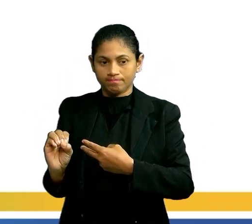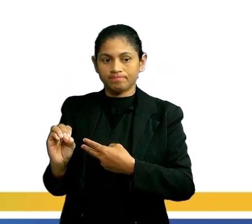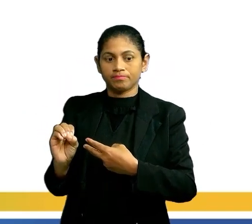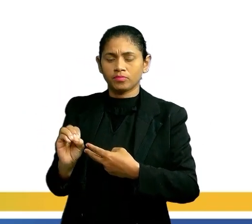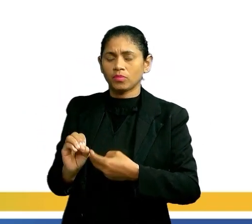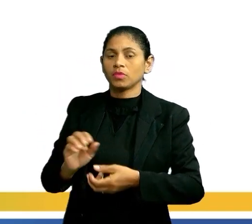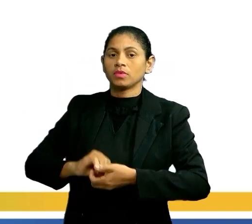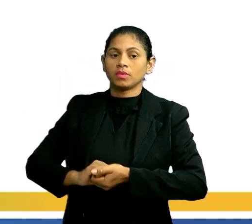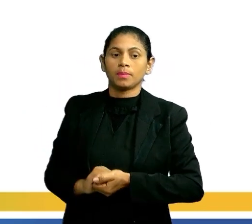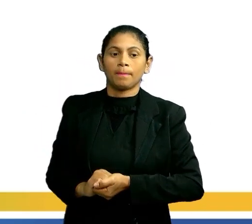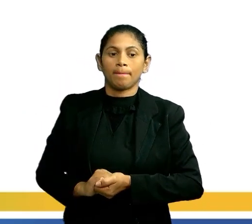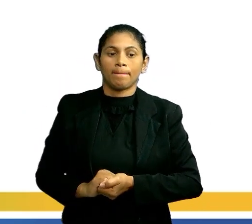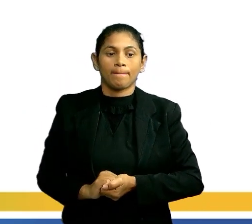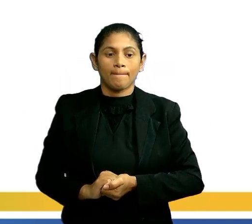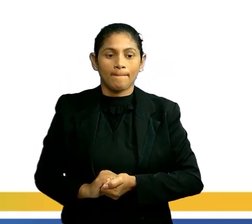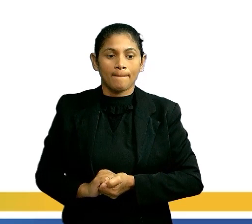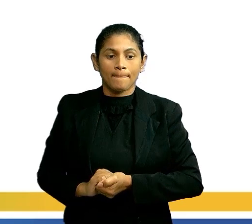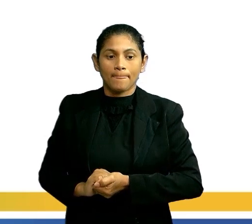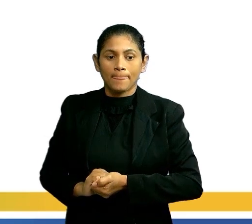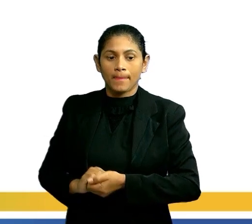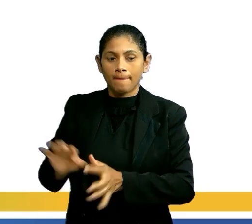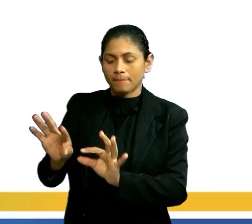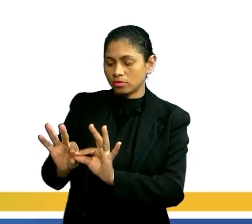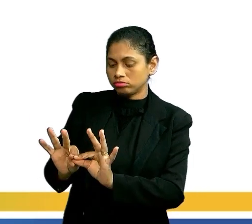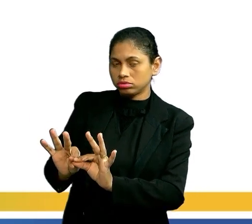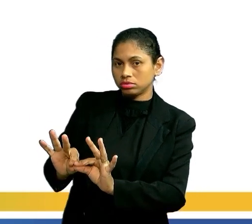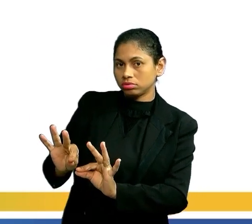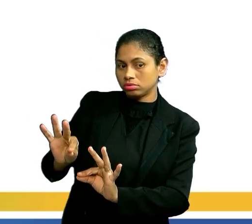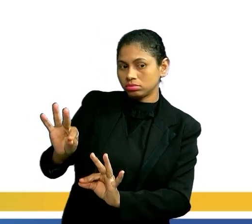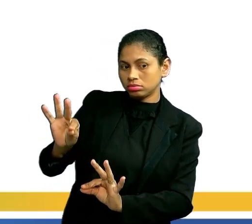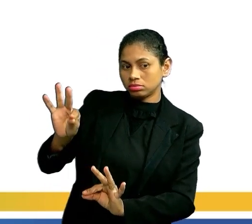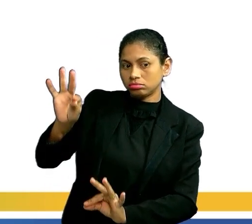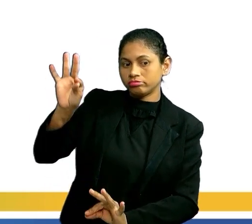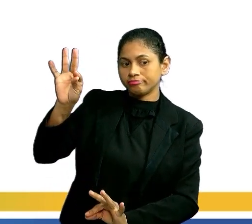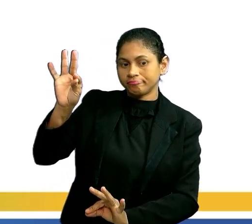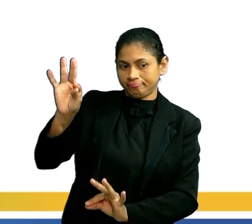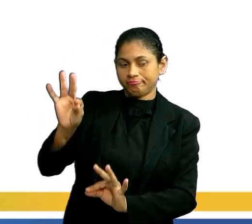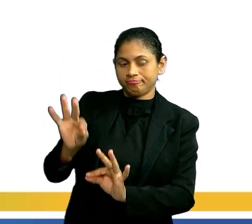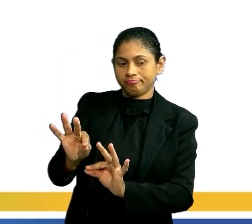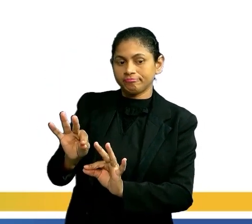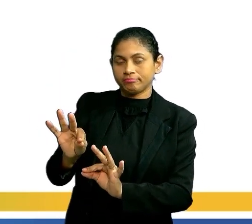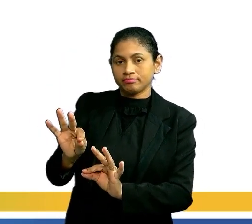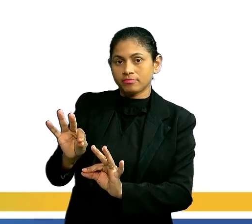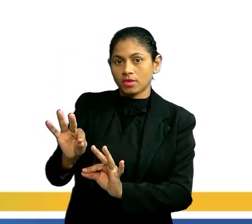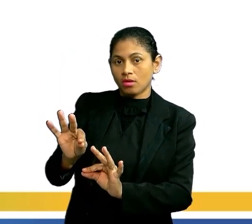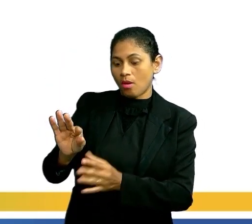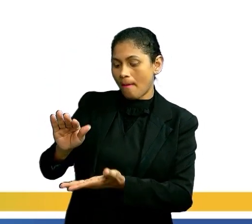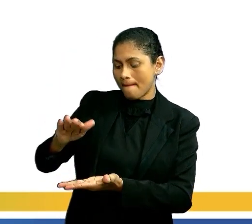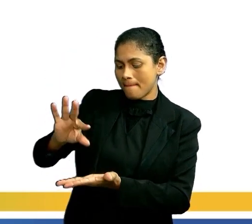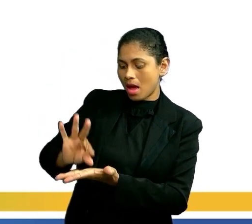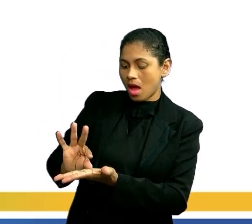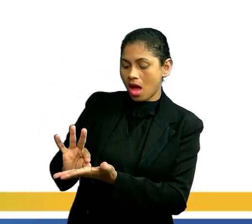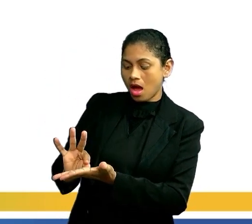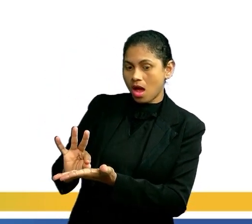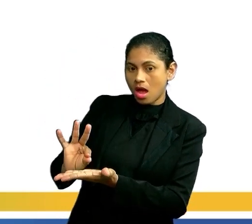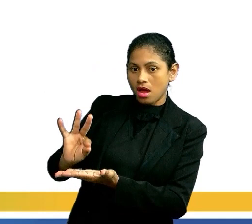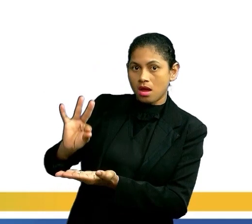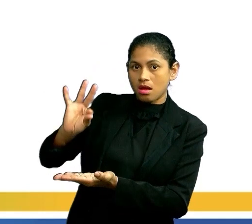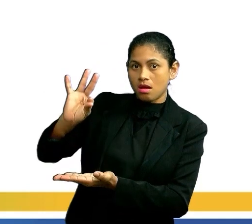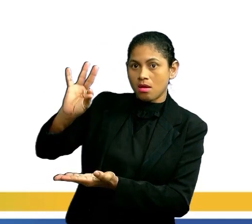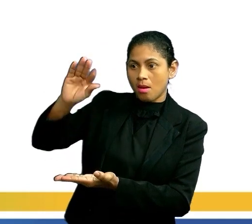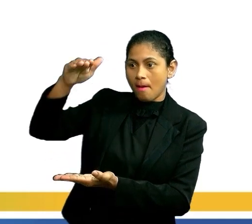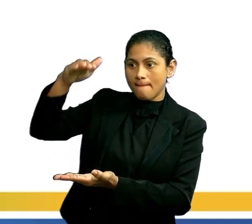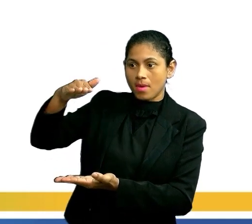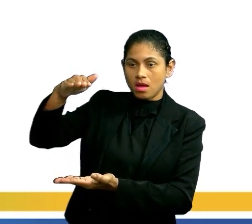professor, o que é geratriz? Se eu pegar um segmento de reta que saia daqui e toque na extremidade da base inferior, ela forma um